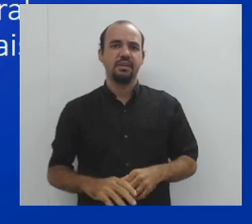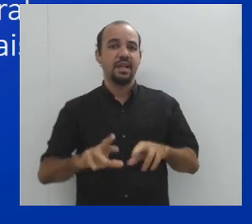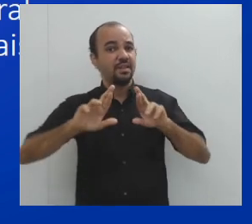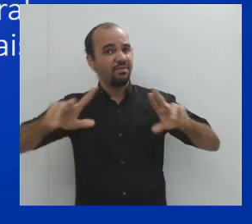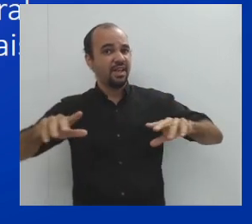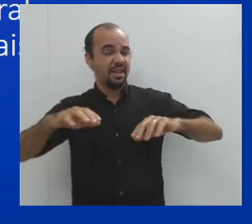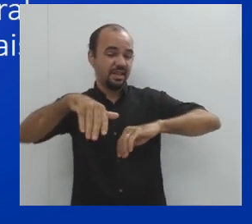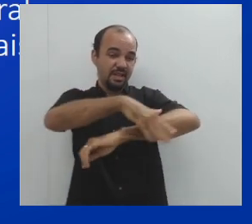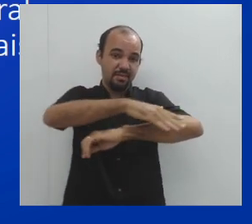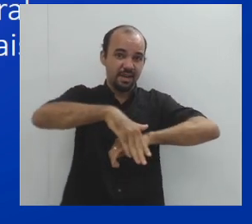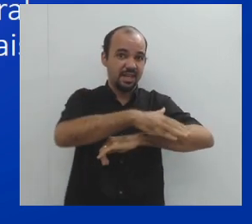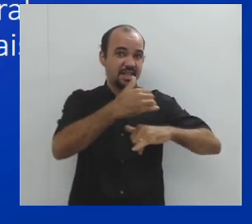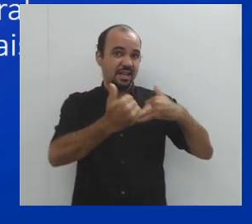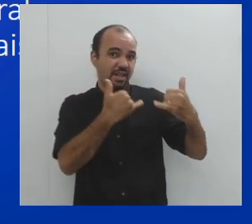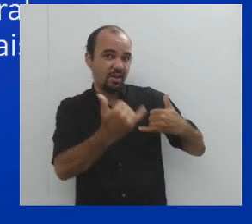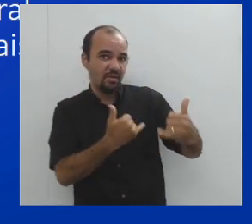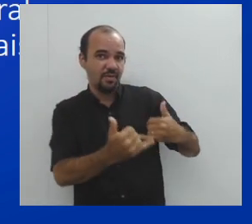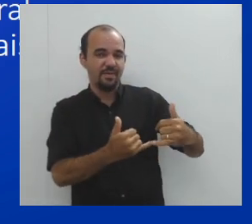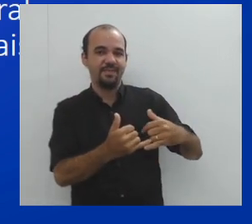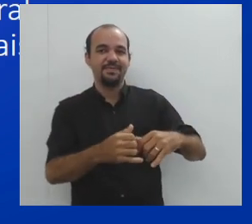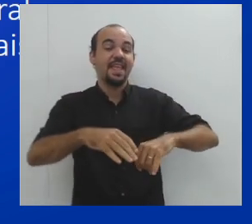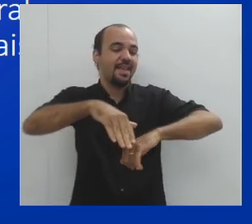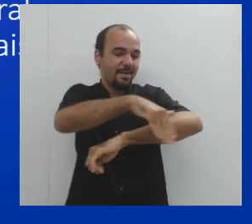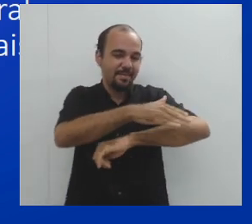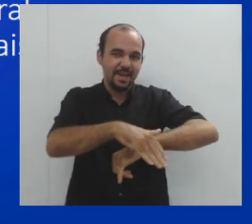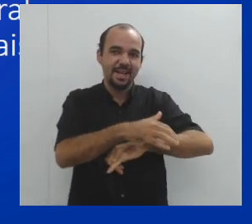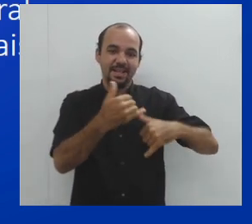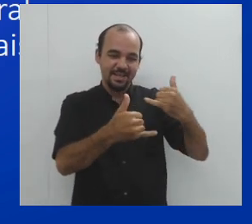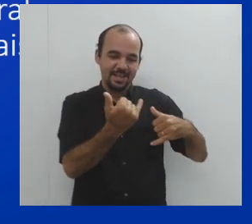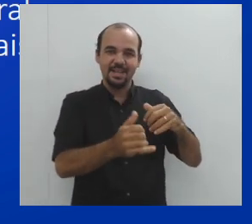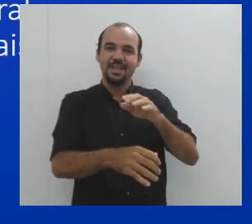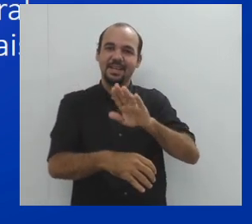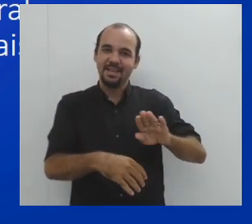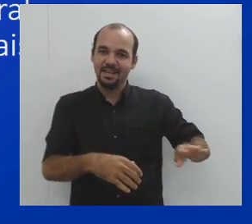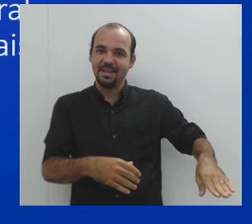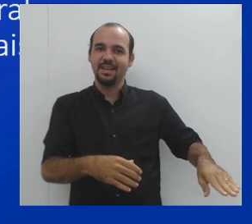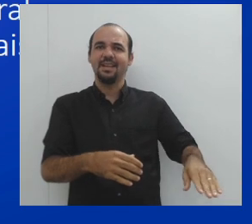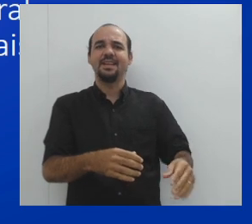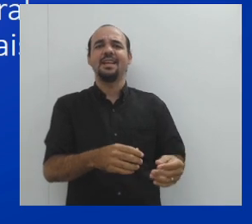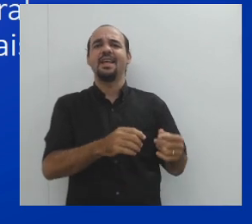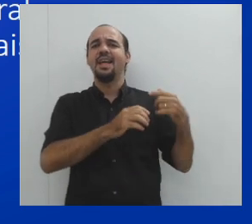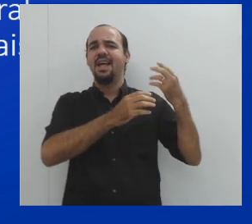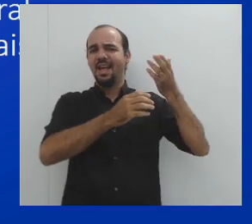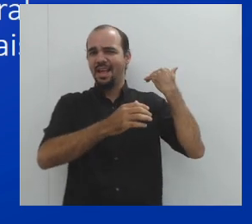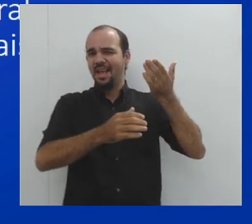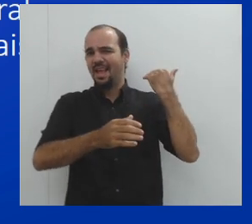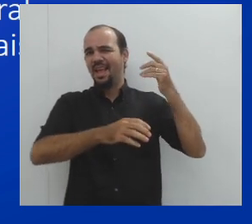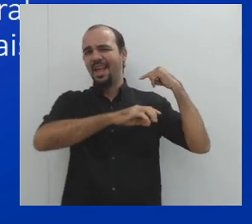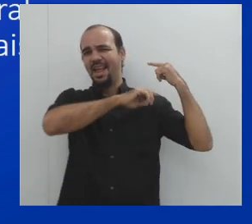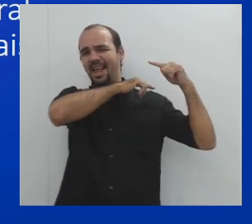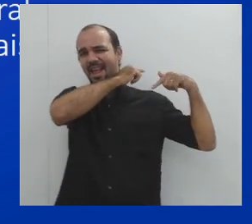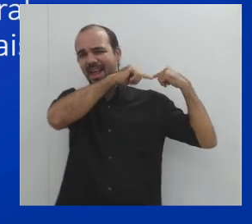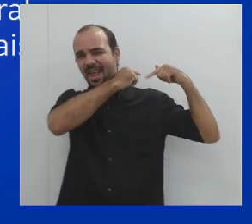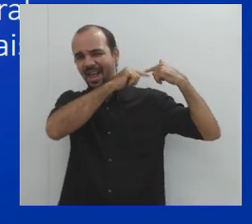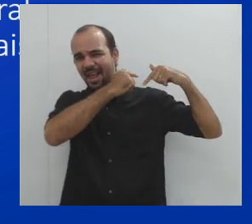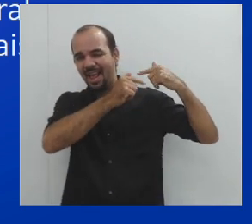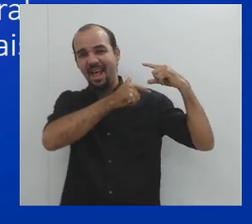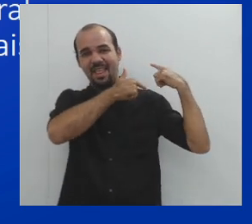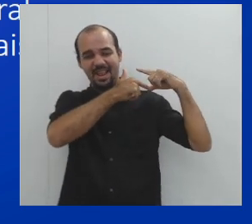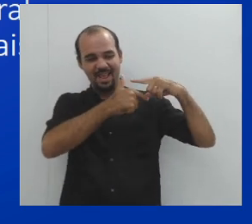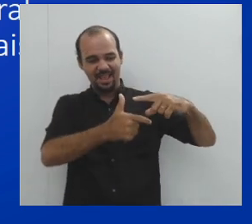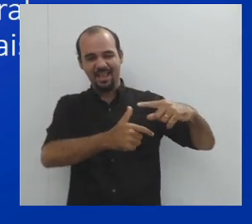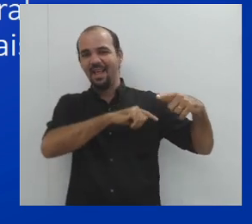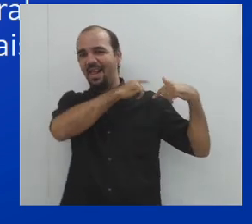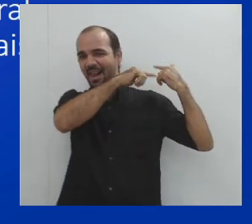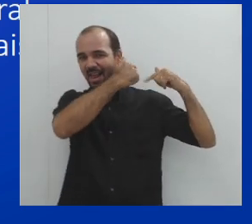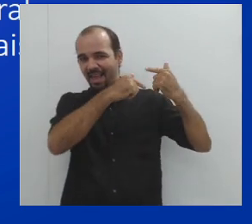Os jogos e brincadeiras tradicionais infantis são atividades passadas de geração a geração, em geral aprendidas pelas crianças